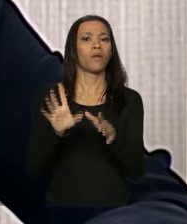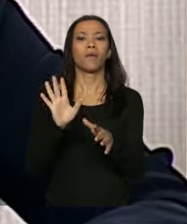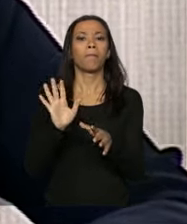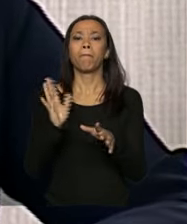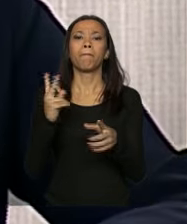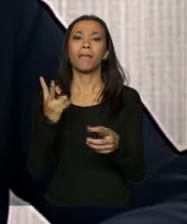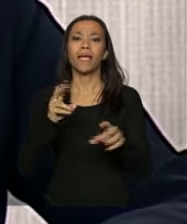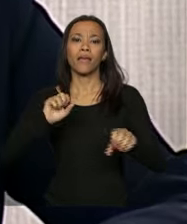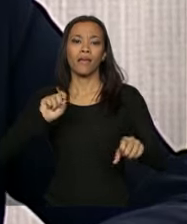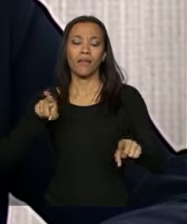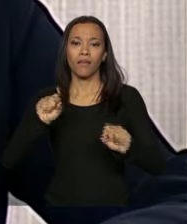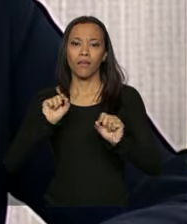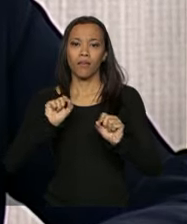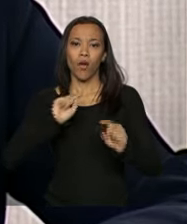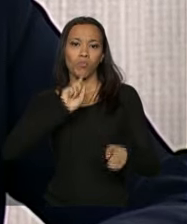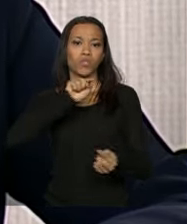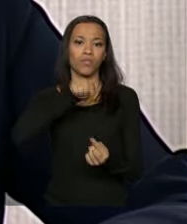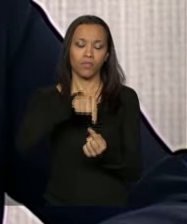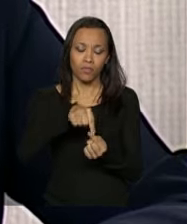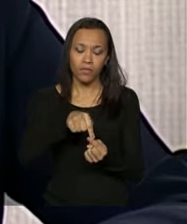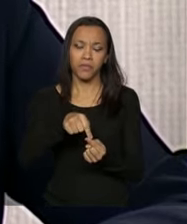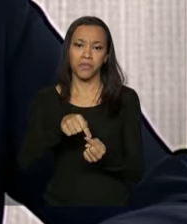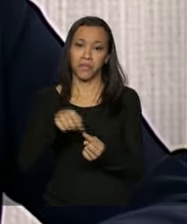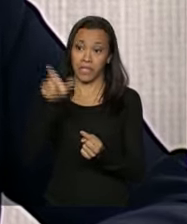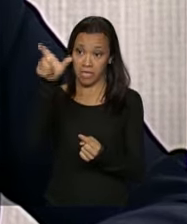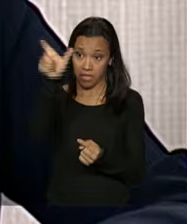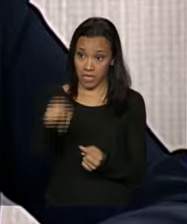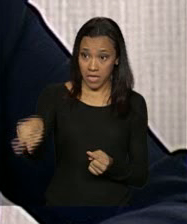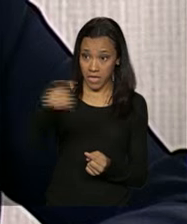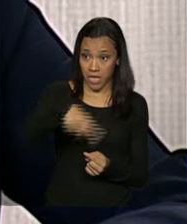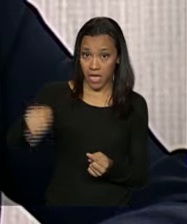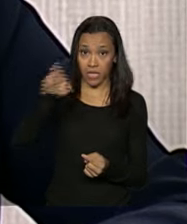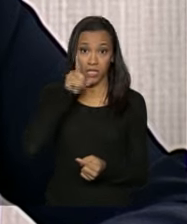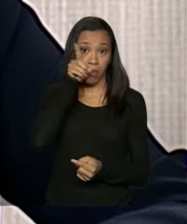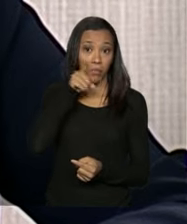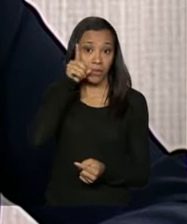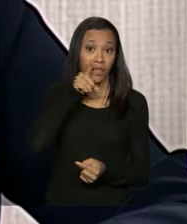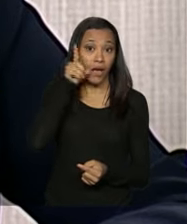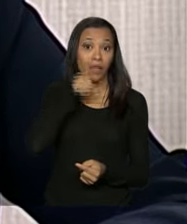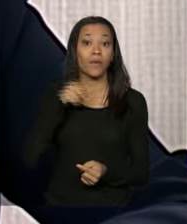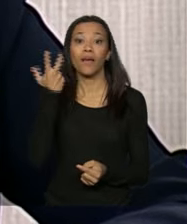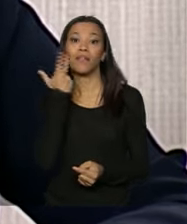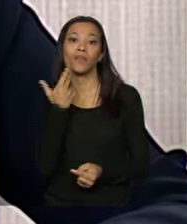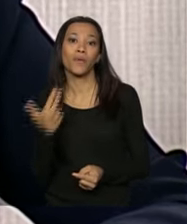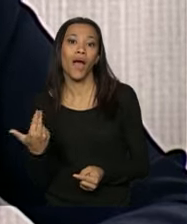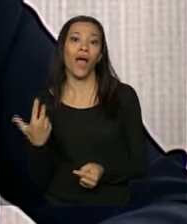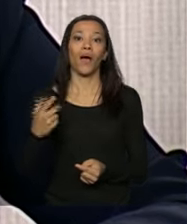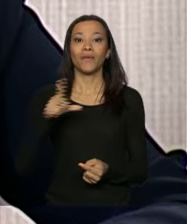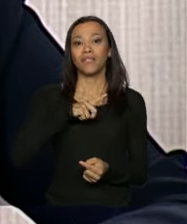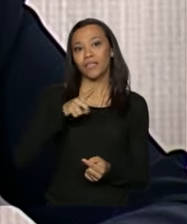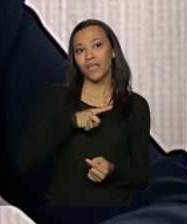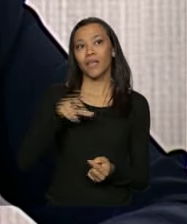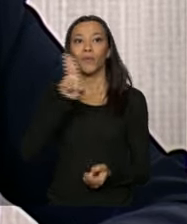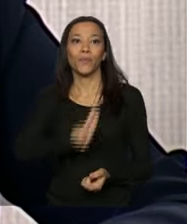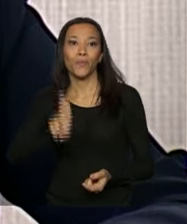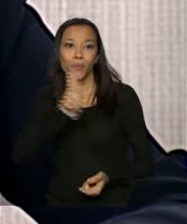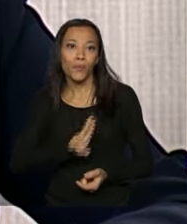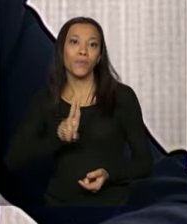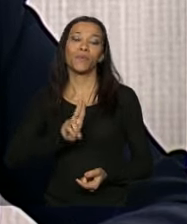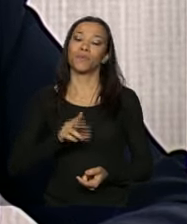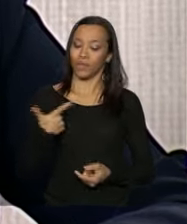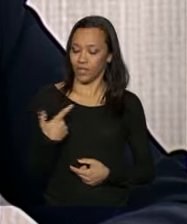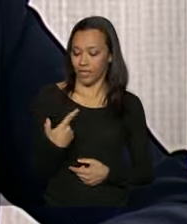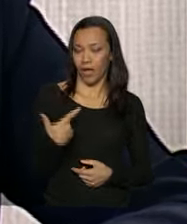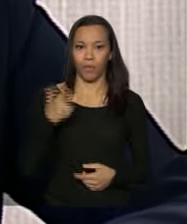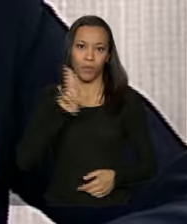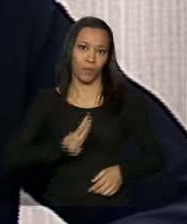de direitos, que eles dizem que é nato do ser humano ter direito à sua defesa, mas a